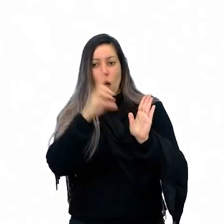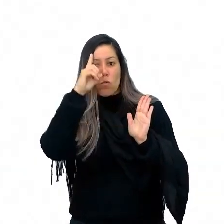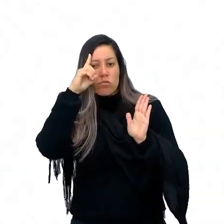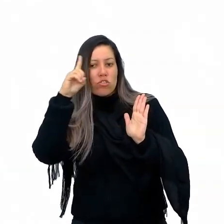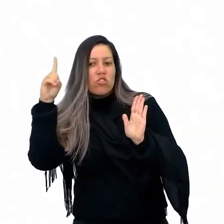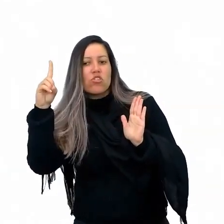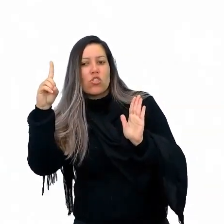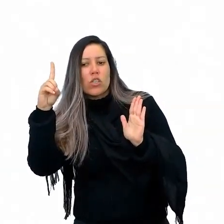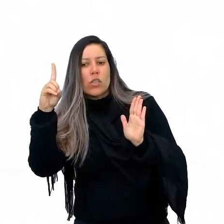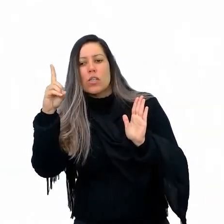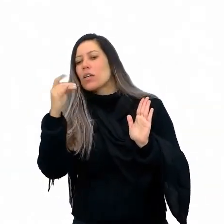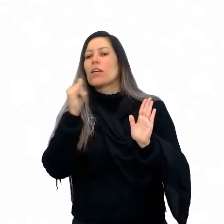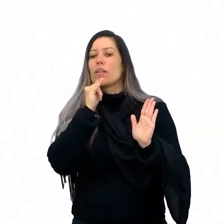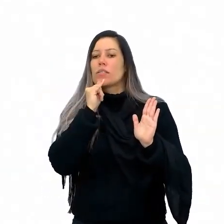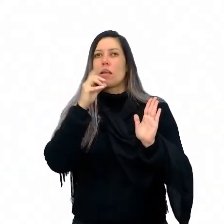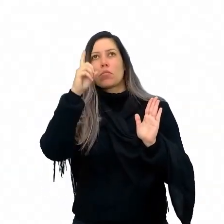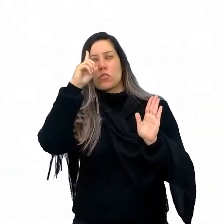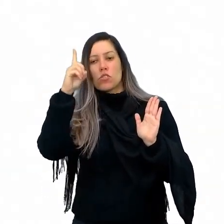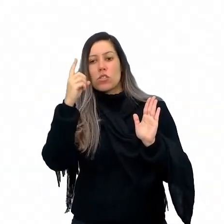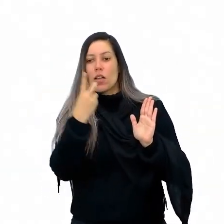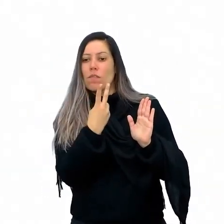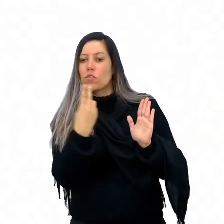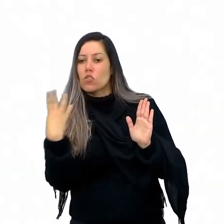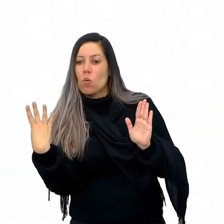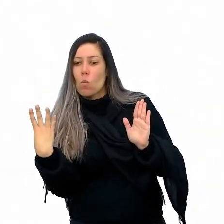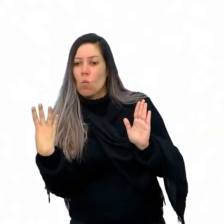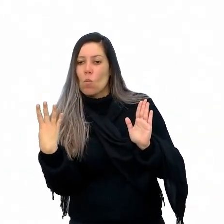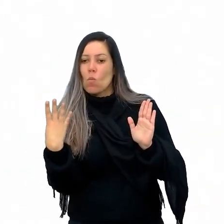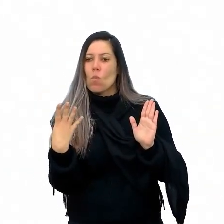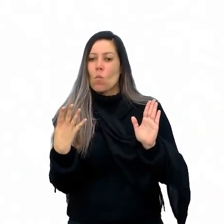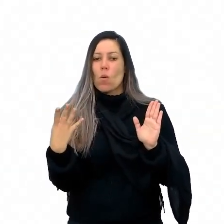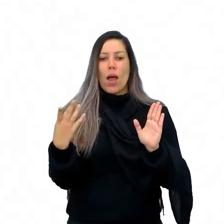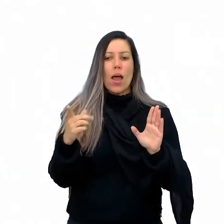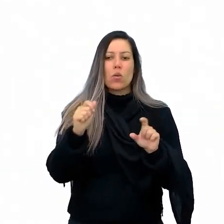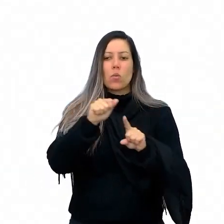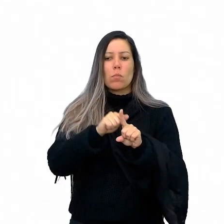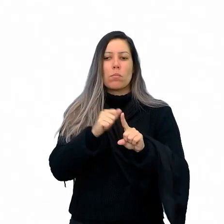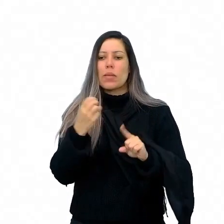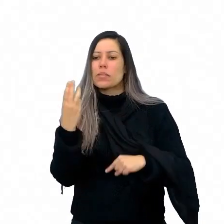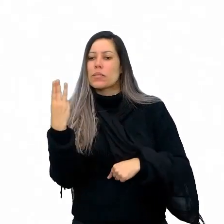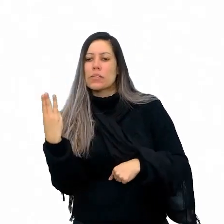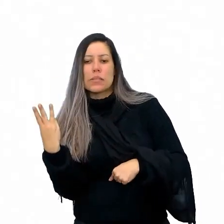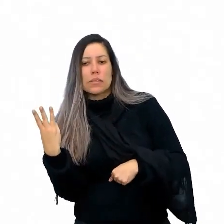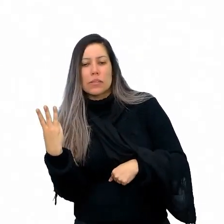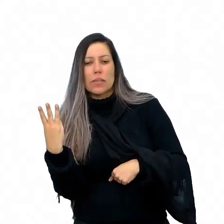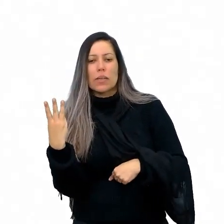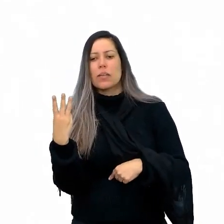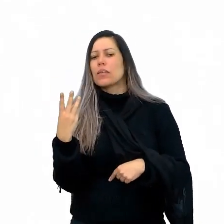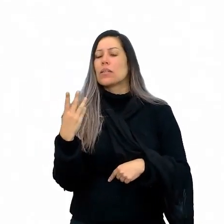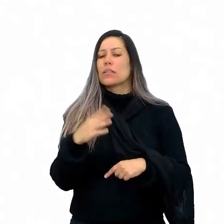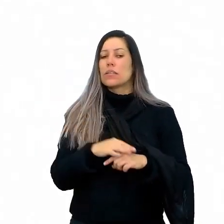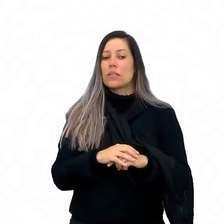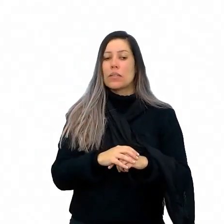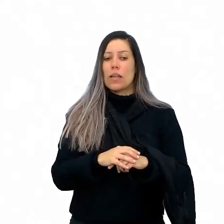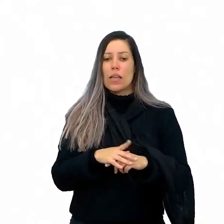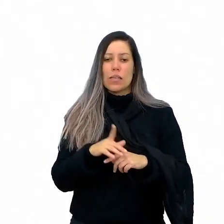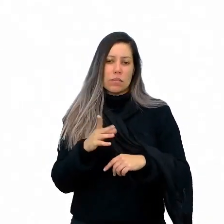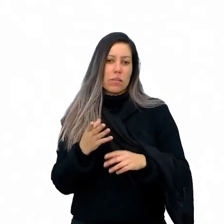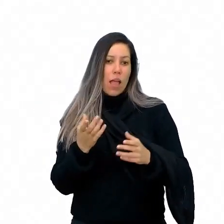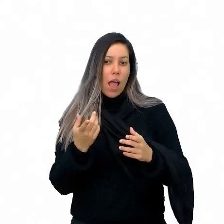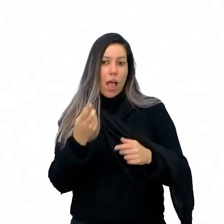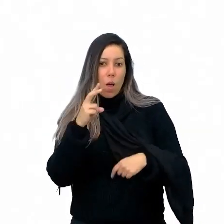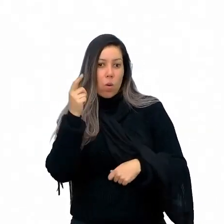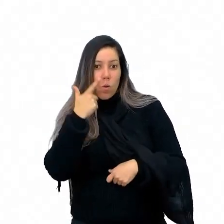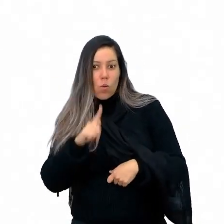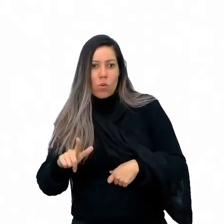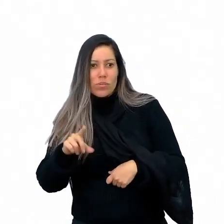do dia 24/3. Então, você vai lá, coloca a data e você vai ter acesso à gravação, ao